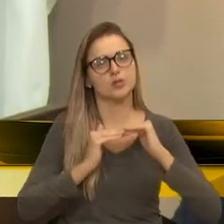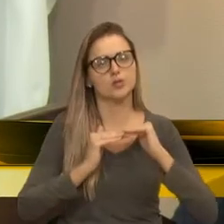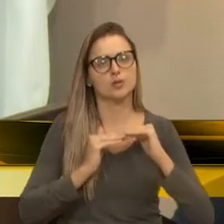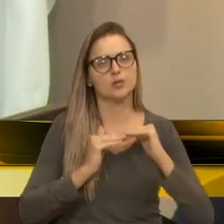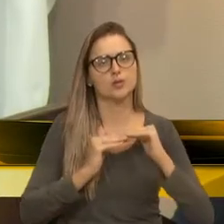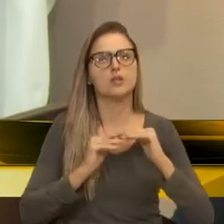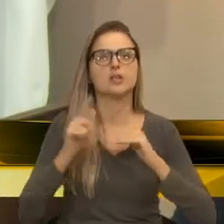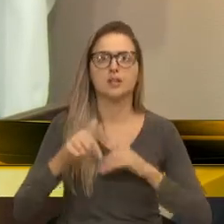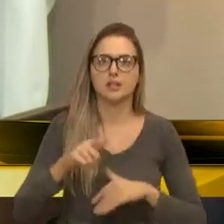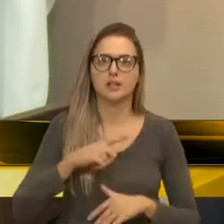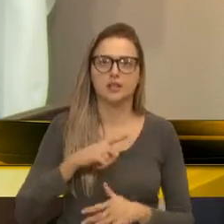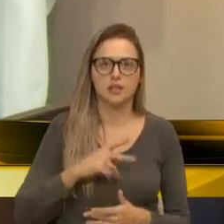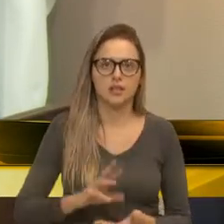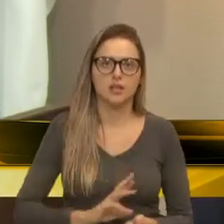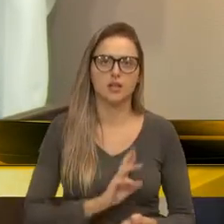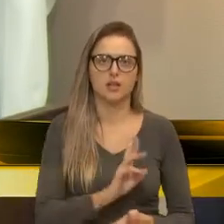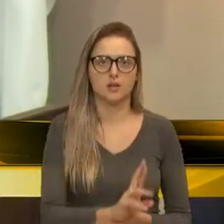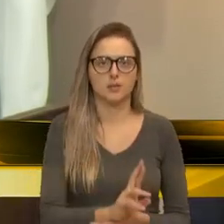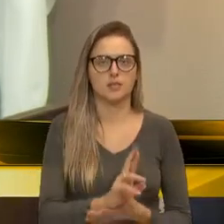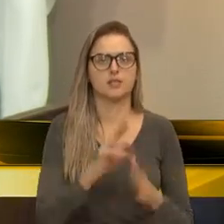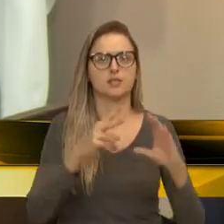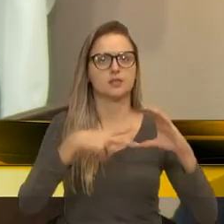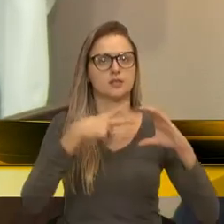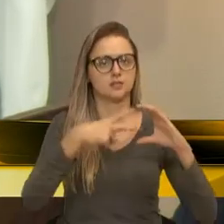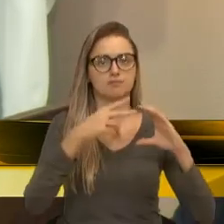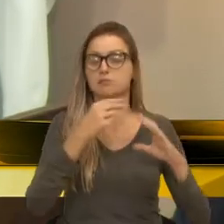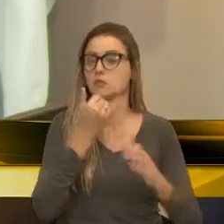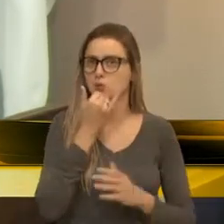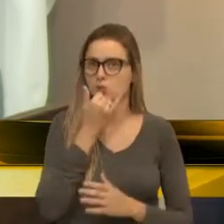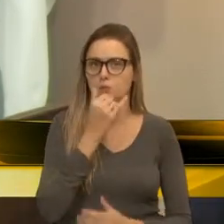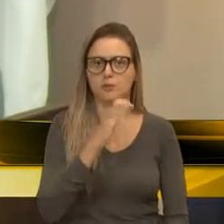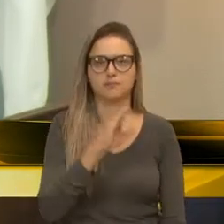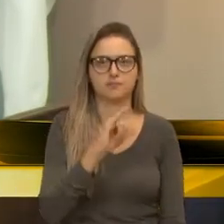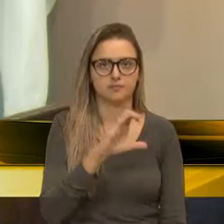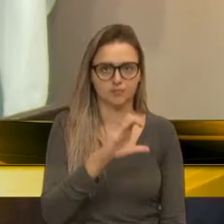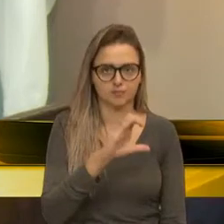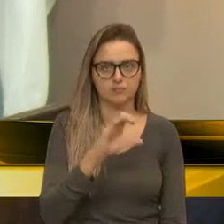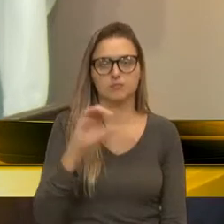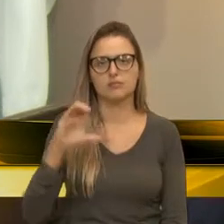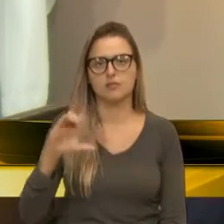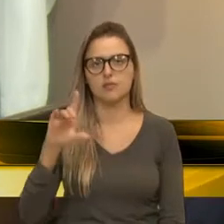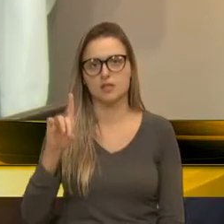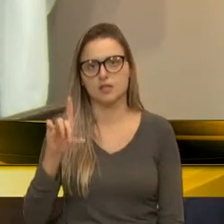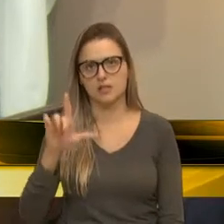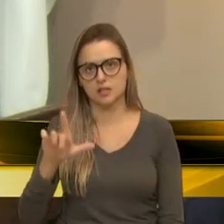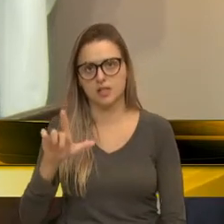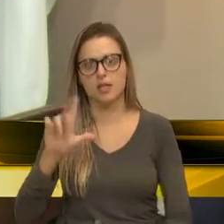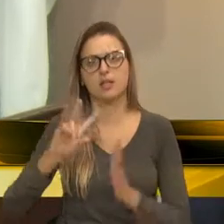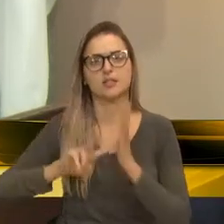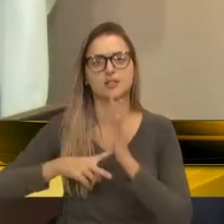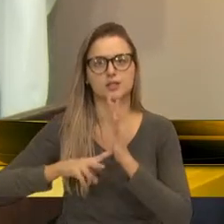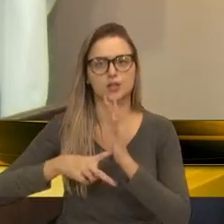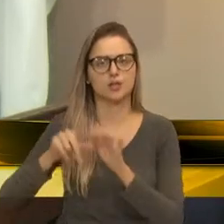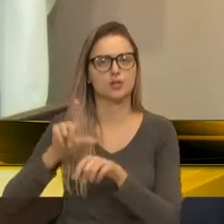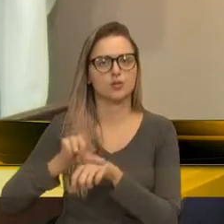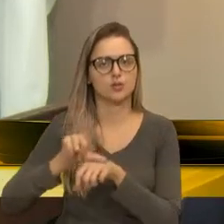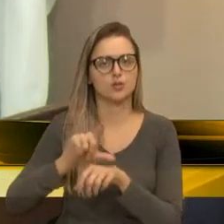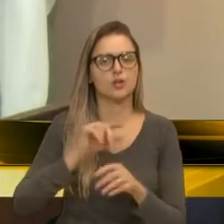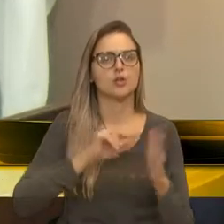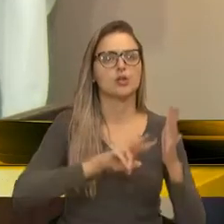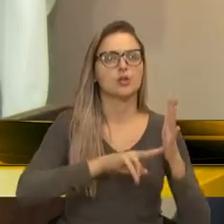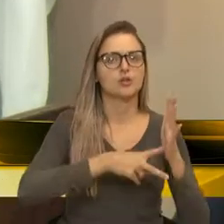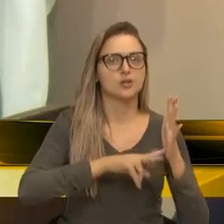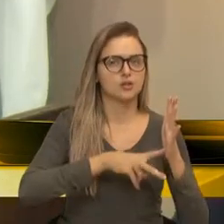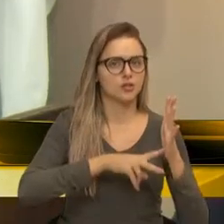que é representado, então, pela Câmara de Indústria e Comércio, pelo CDL e Sindilojas, pelo